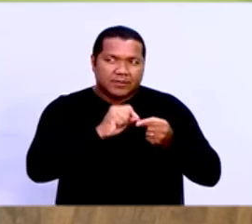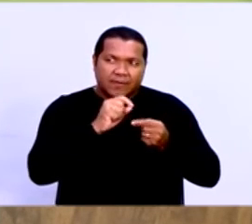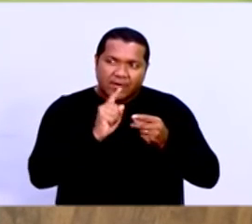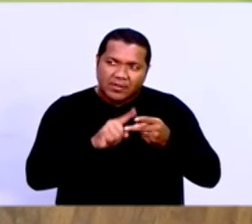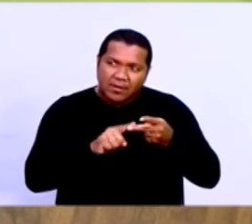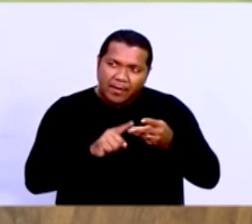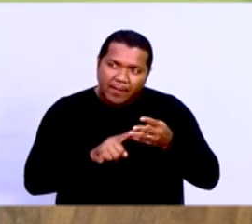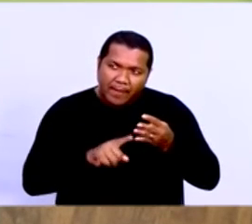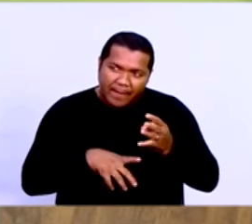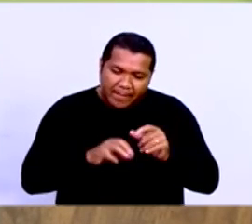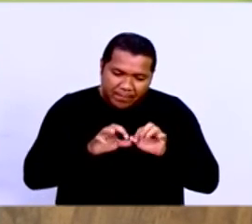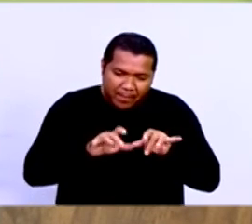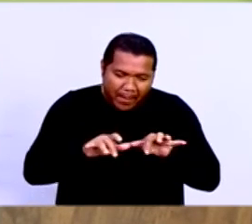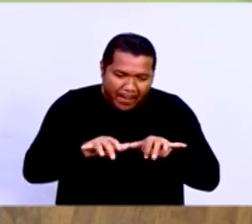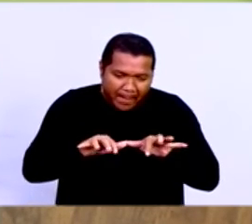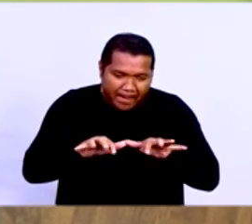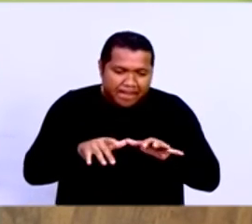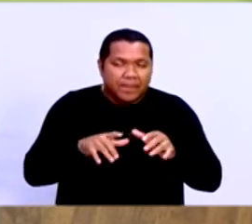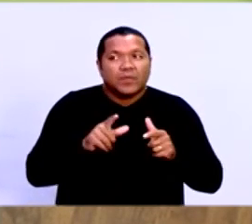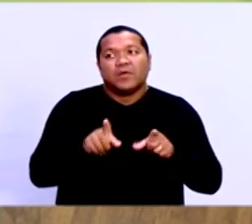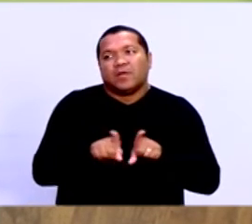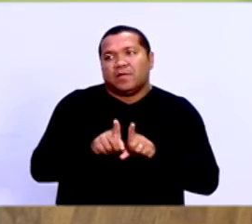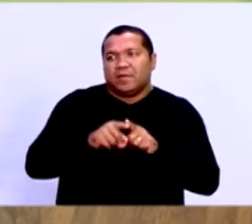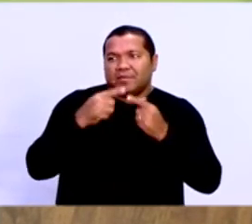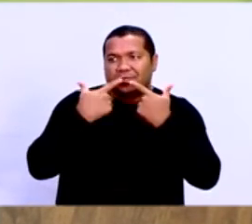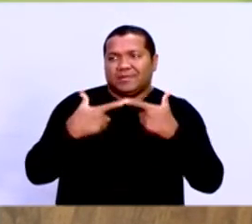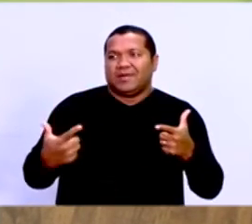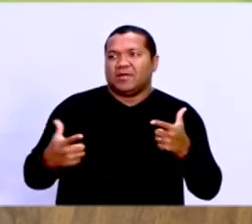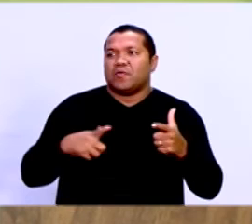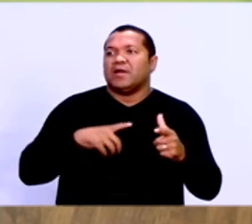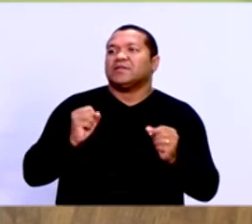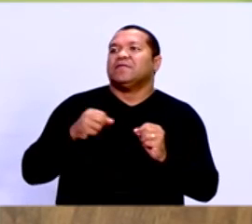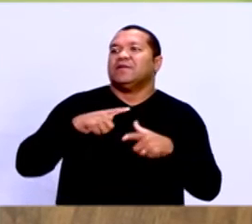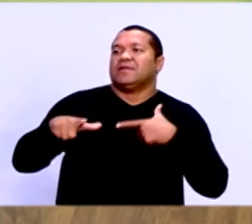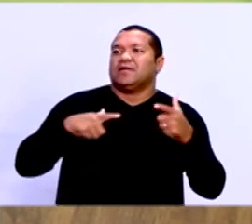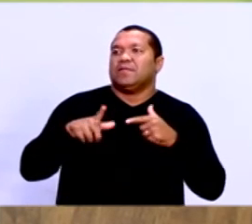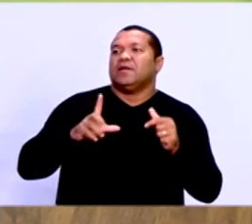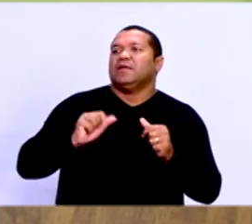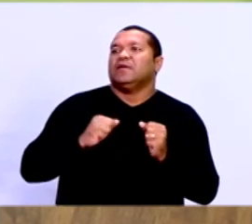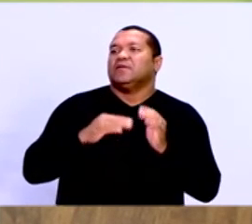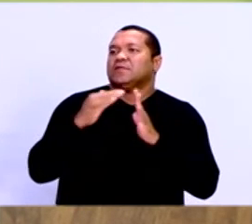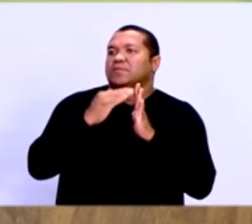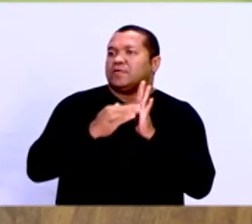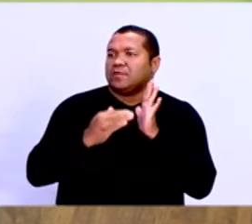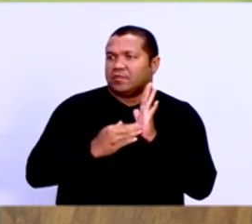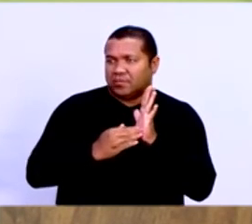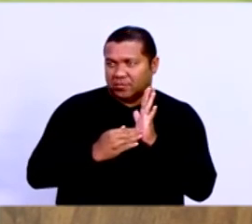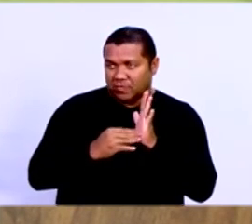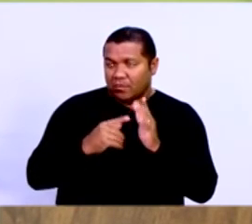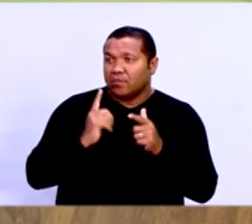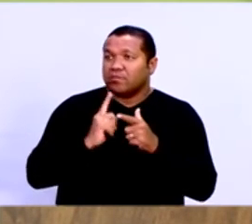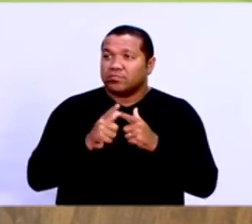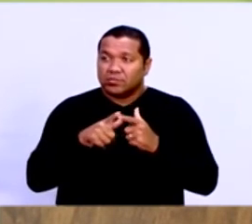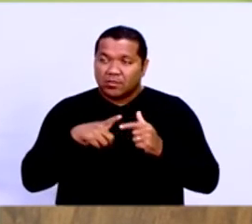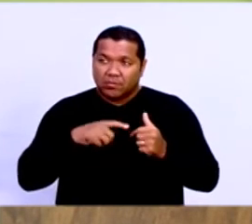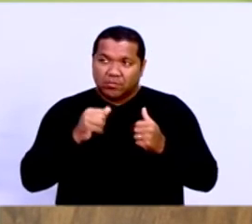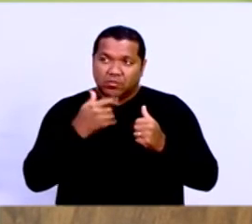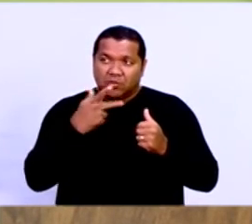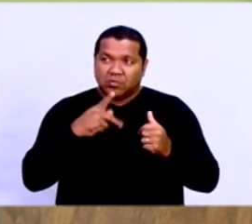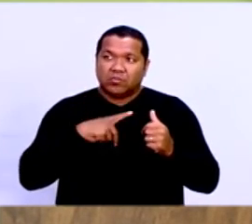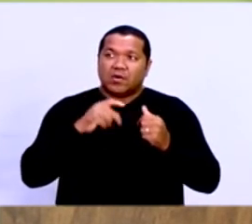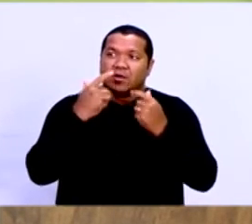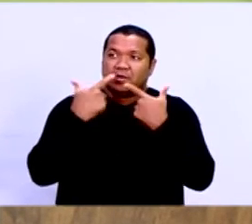ali principalmente dependendo da linguagem que ele for usar de programação porque se ele for usar uma linguagem de programação mais